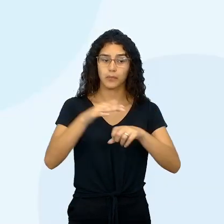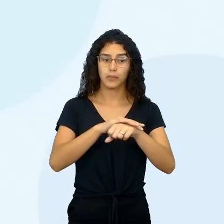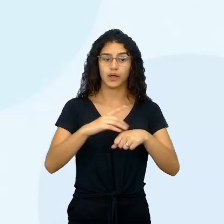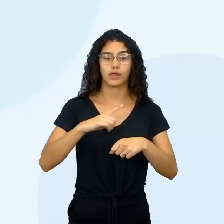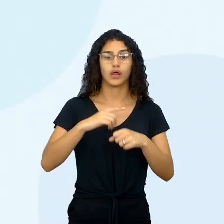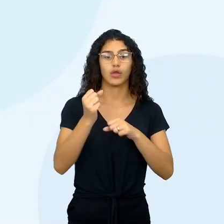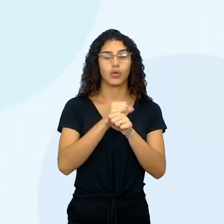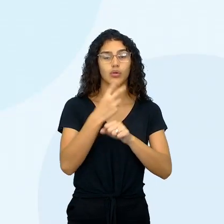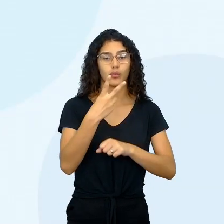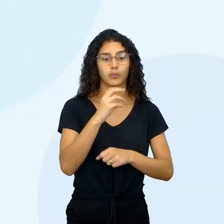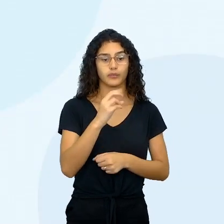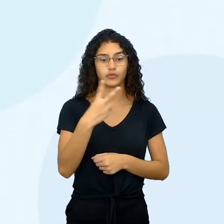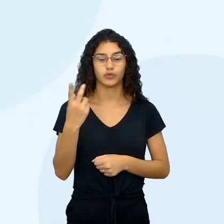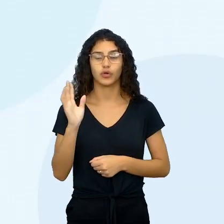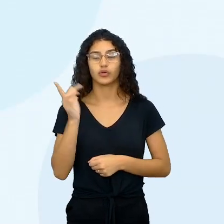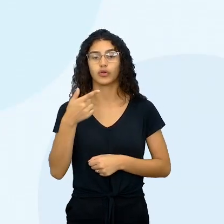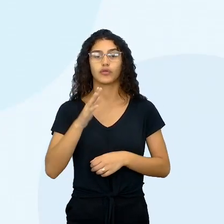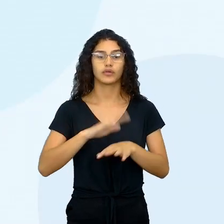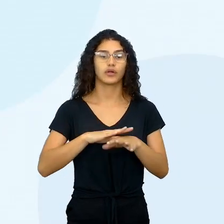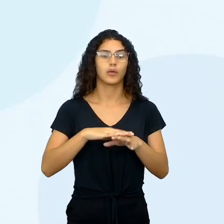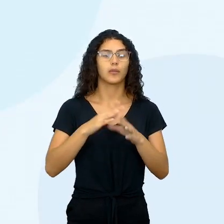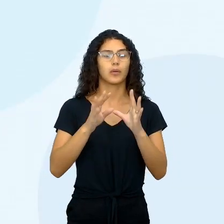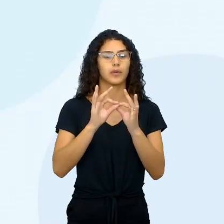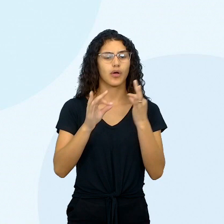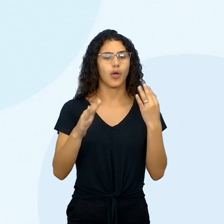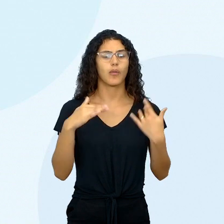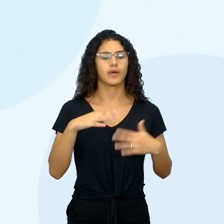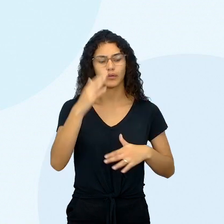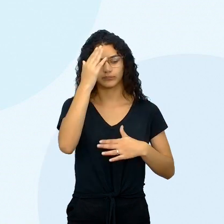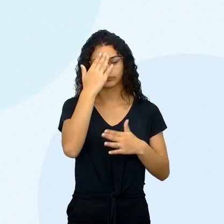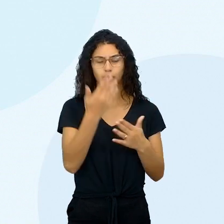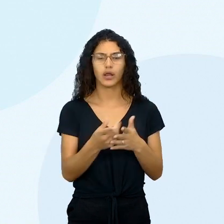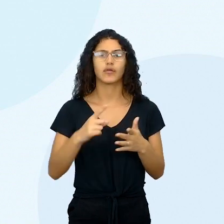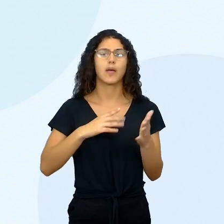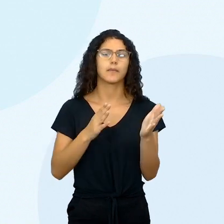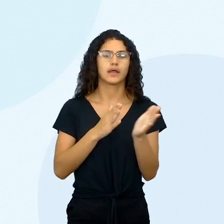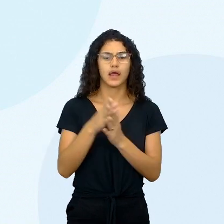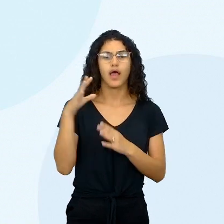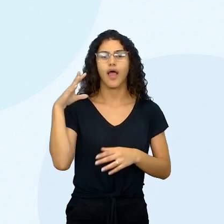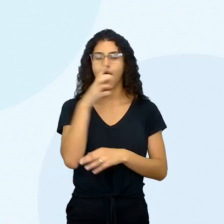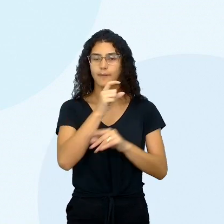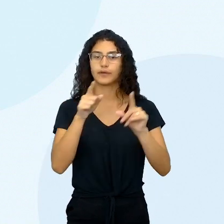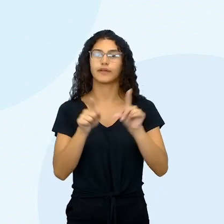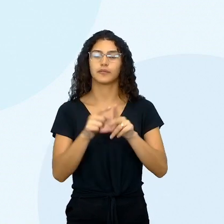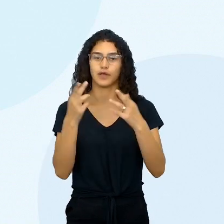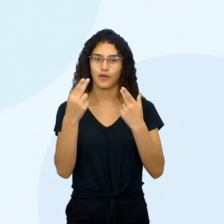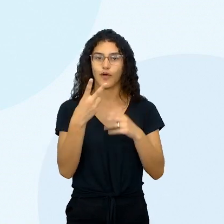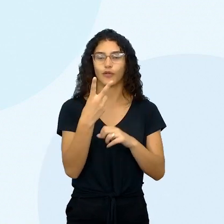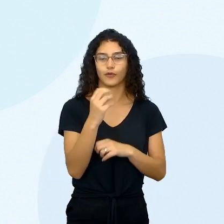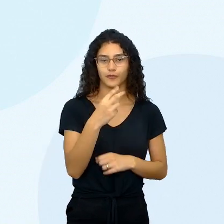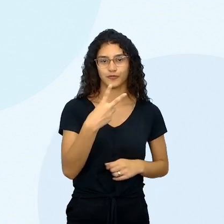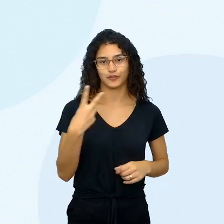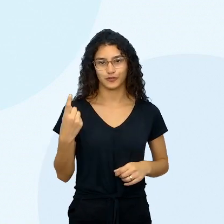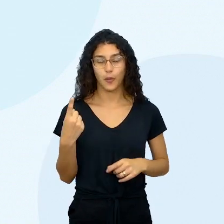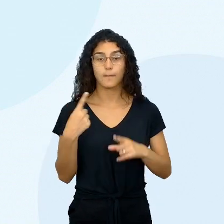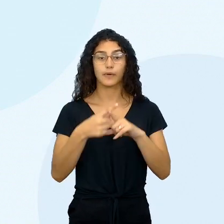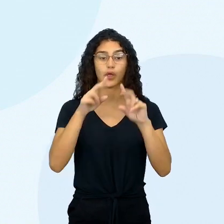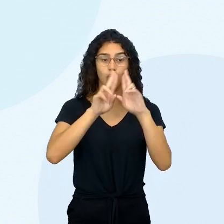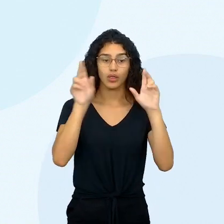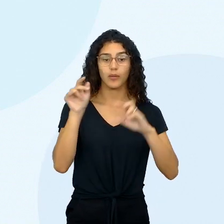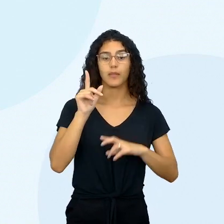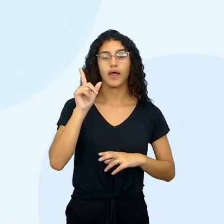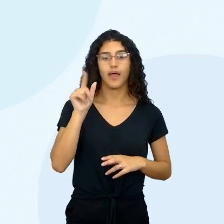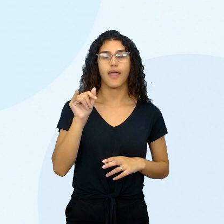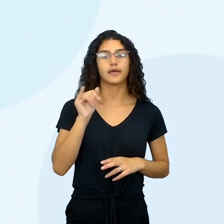Em 2022 os nossos diálogos vão ser um pouco mais longos, mas eu acredito aí que vai passar tão rápido quanto de 2021, porque o assunto realmente